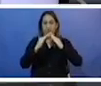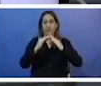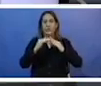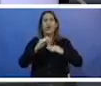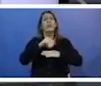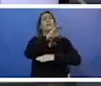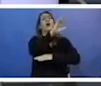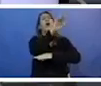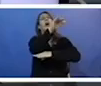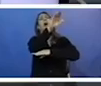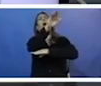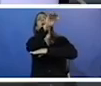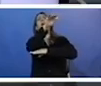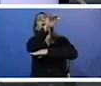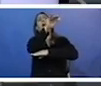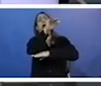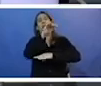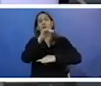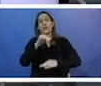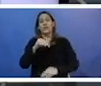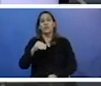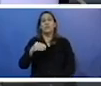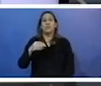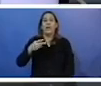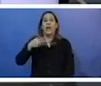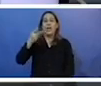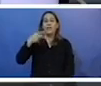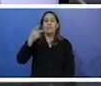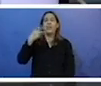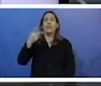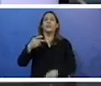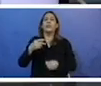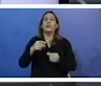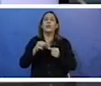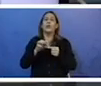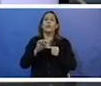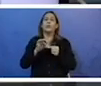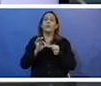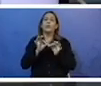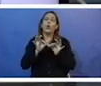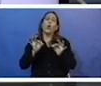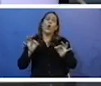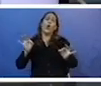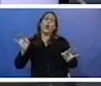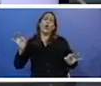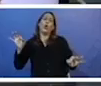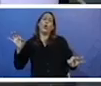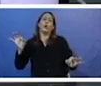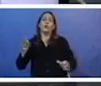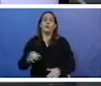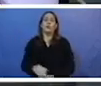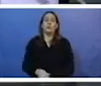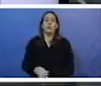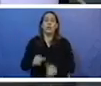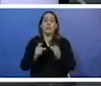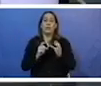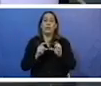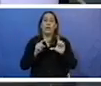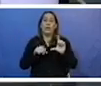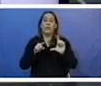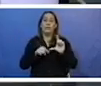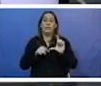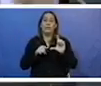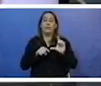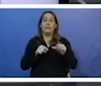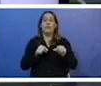chamar ela. Quando a gente chamar ela, vocês vão prestar atenção que tem uma sílaba da palavra que a gente